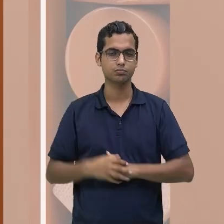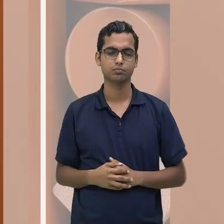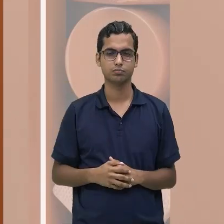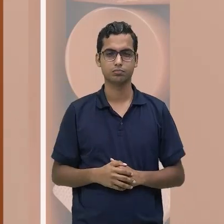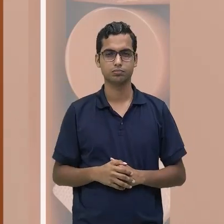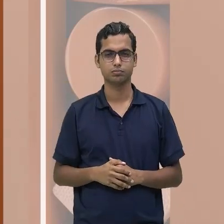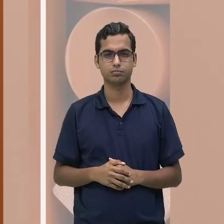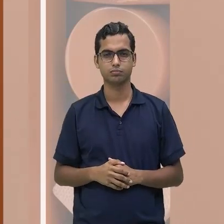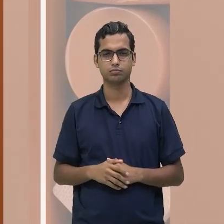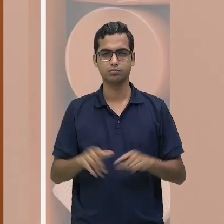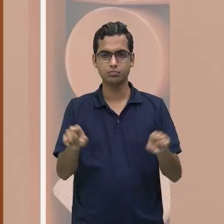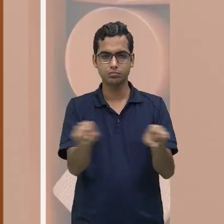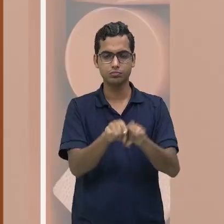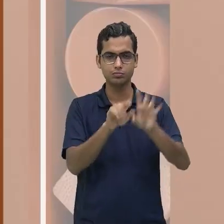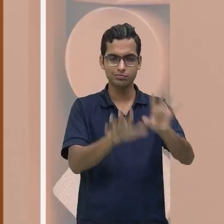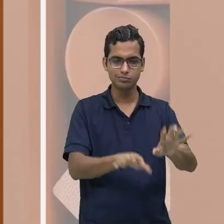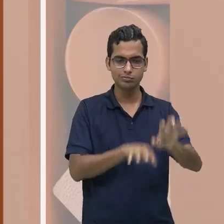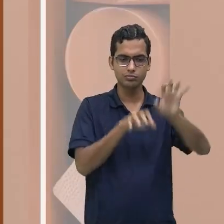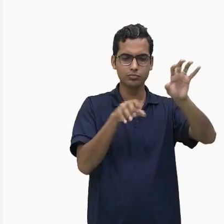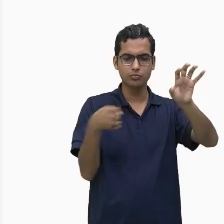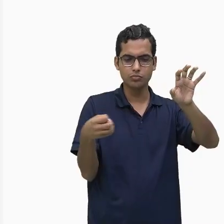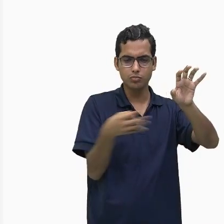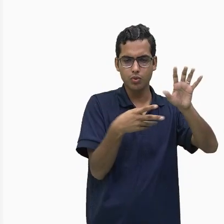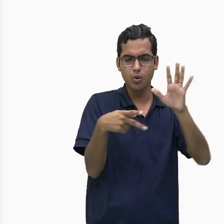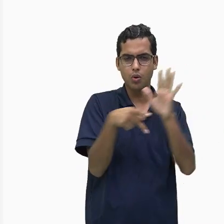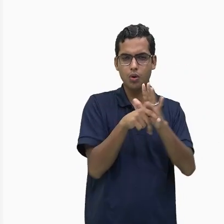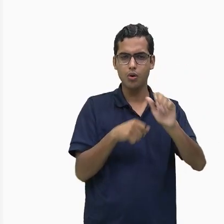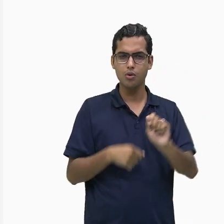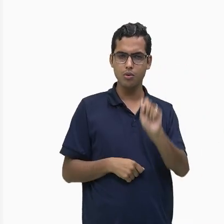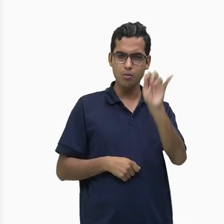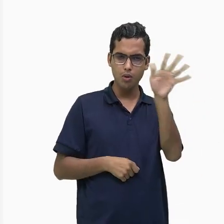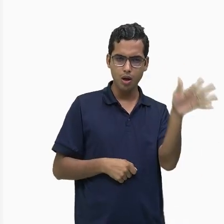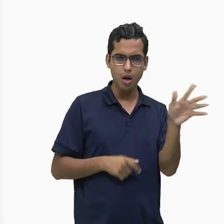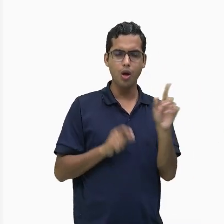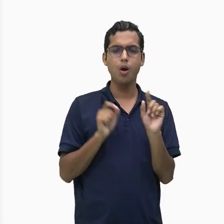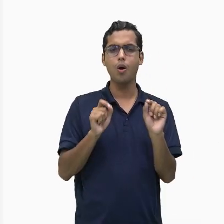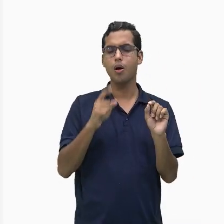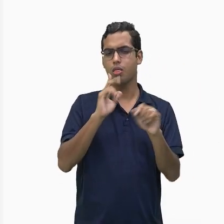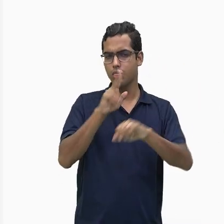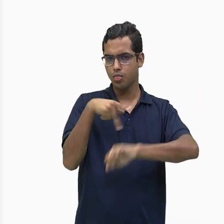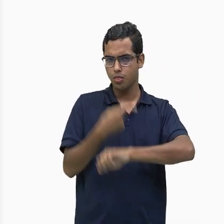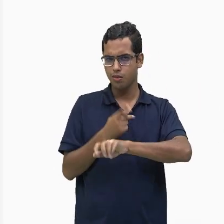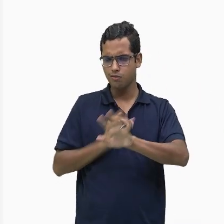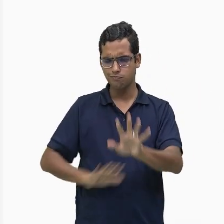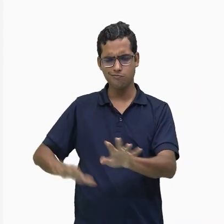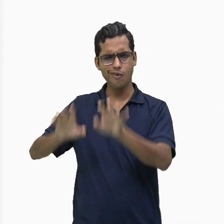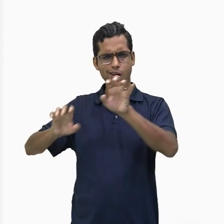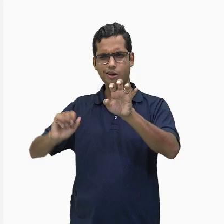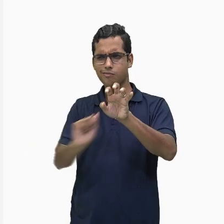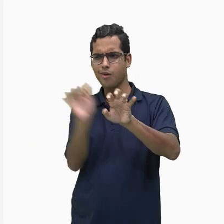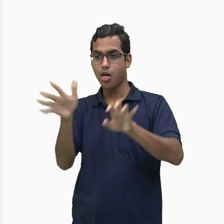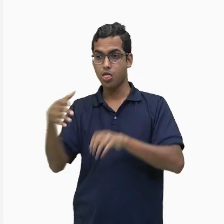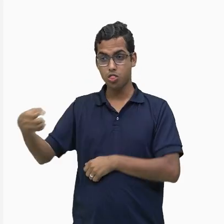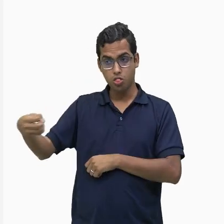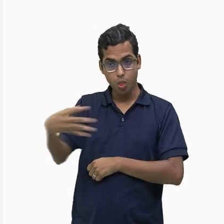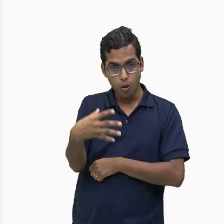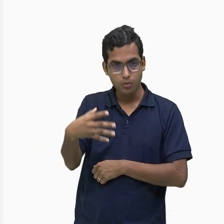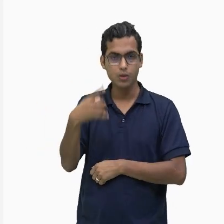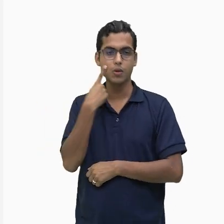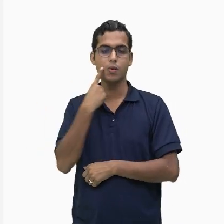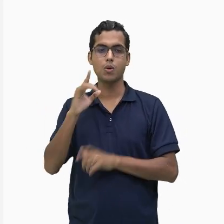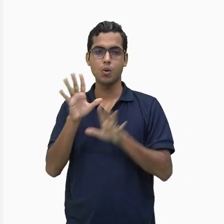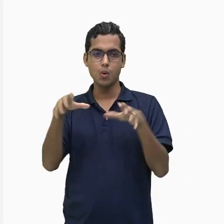o dos novos tigres asiáticos, gente. Então, os países dos novos tigres asiáticos acabaram se juntando a esse grupo, né, a